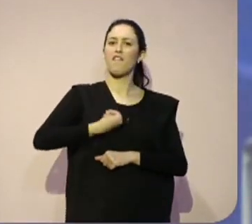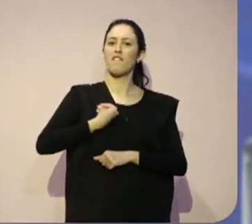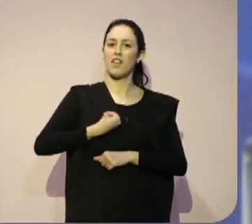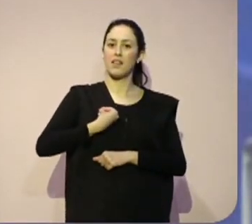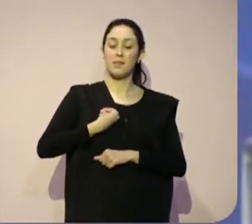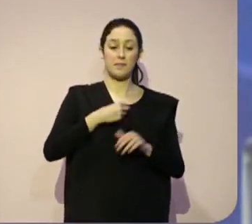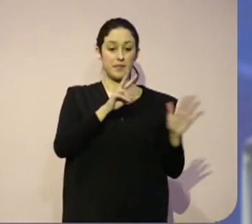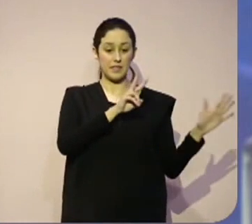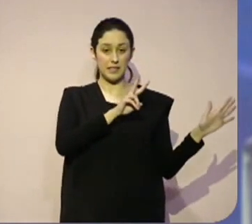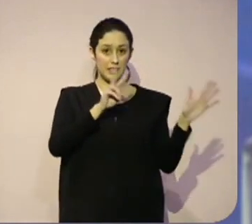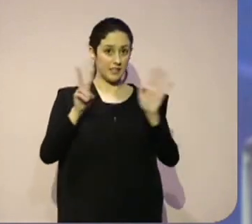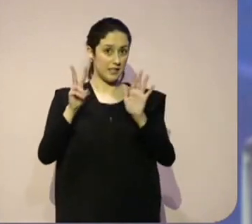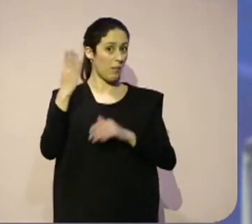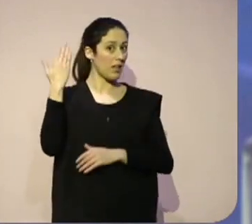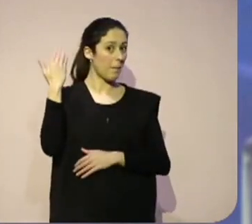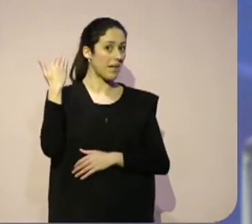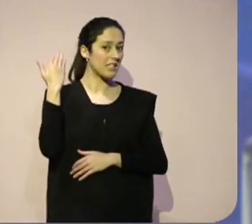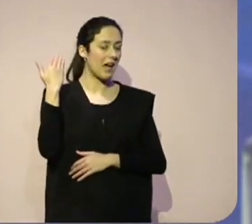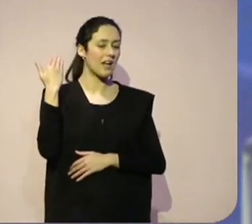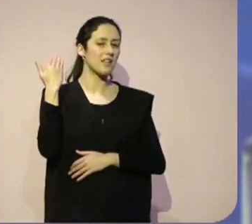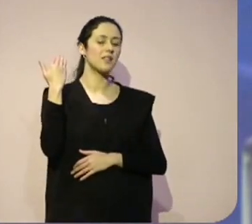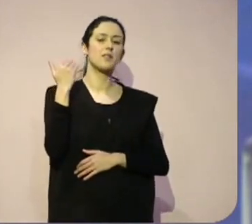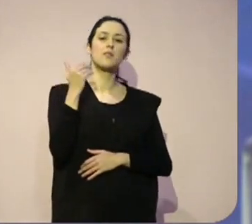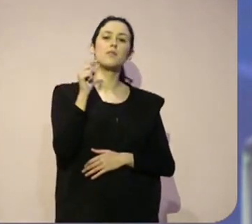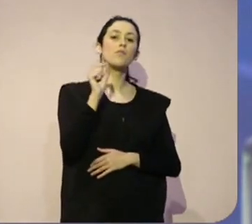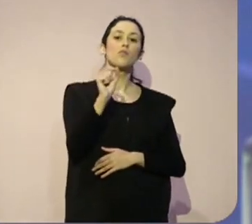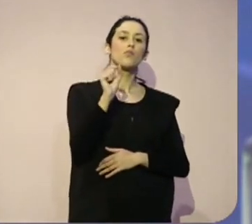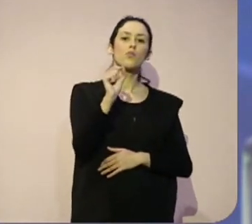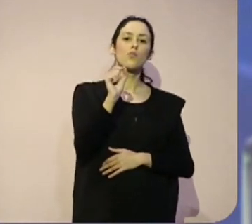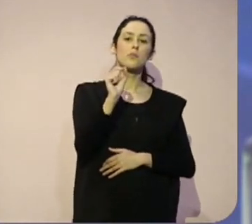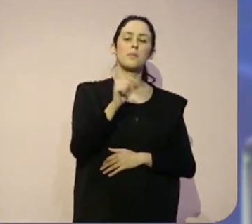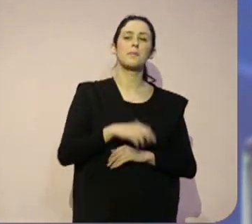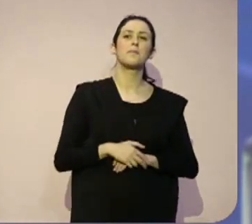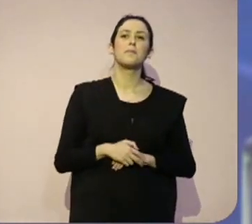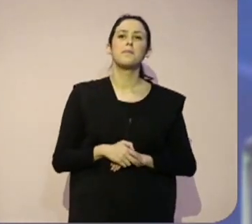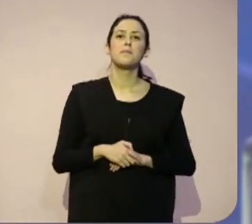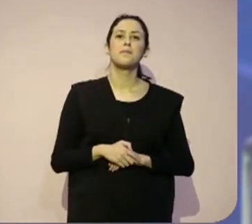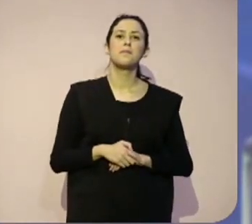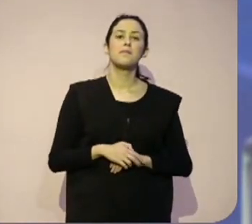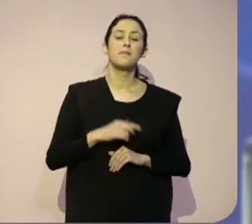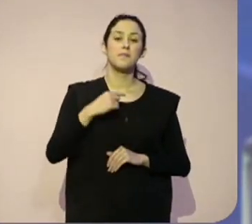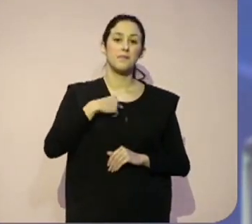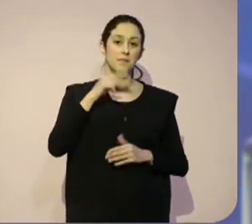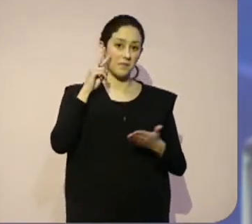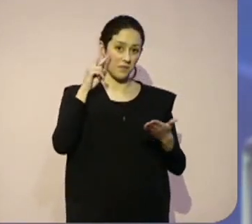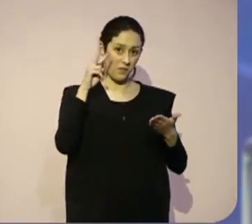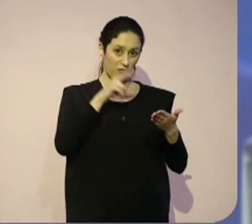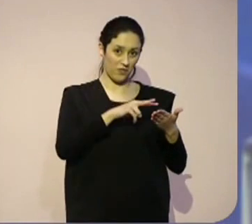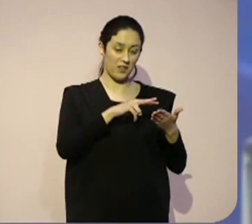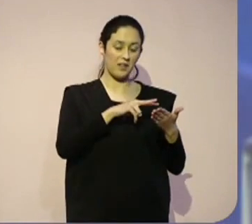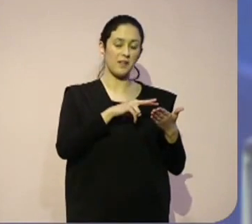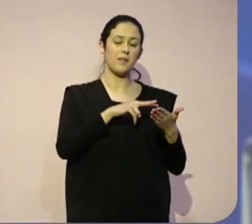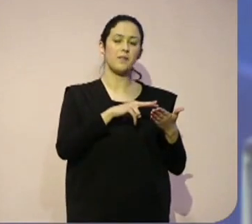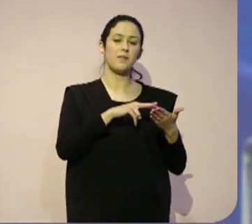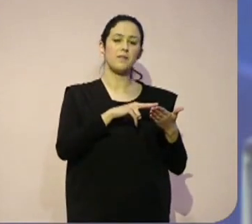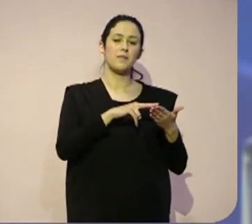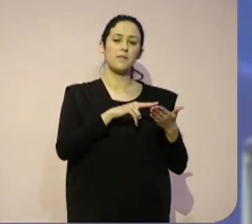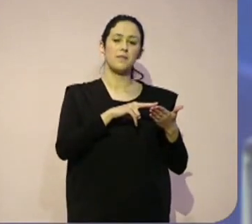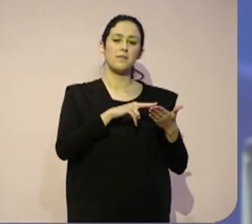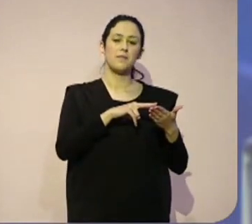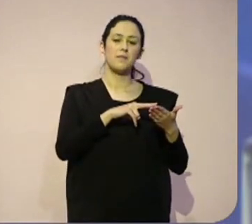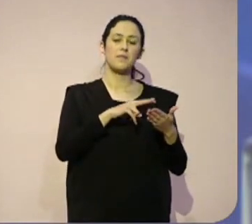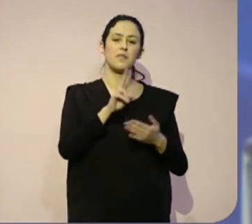Semana passada, eu descobri uma série num aplicativo que é